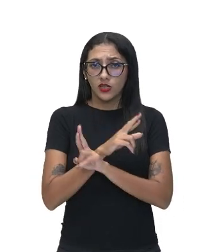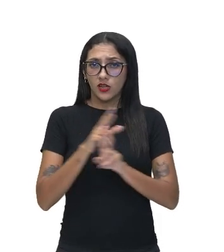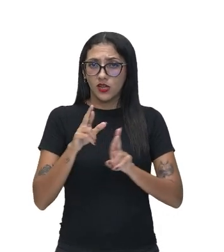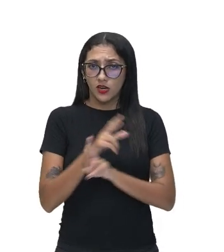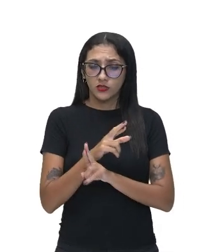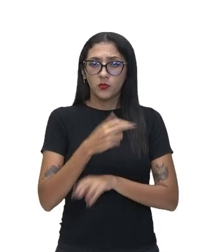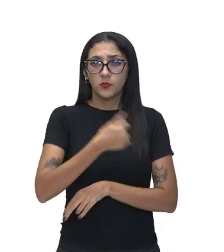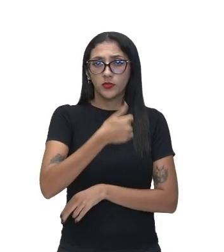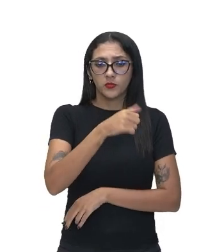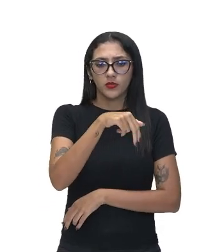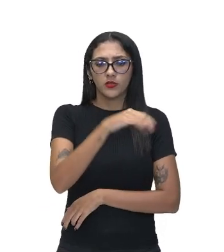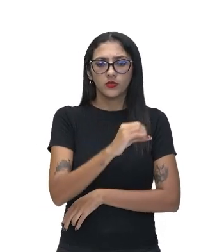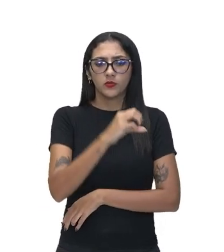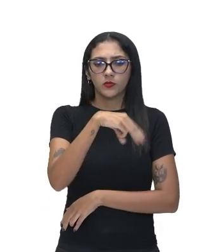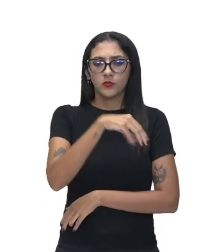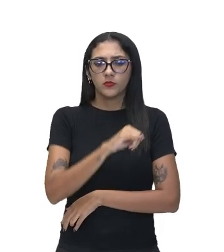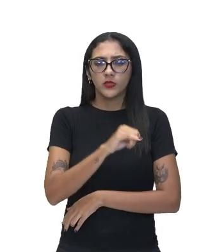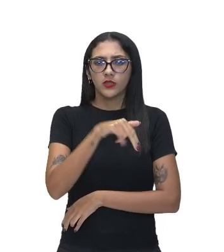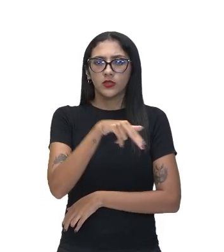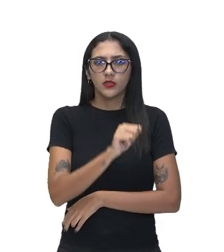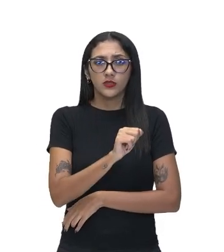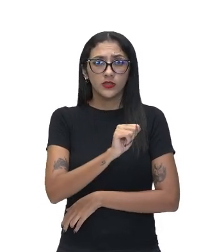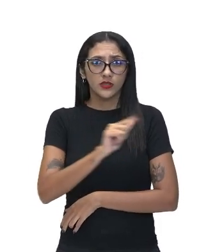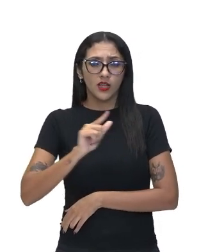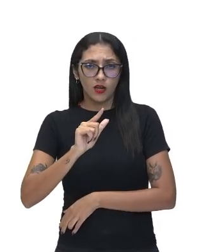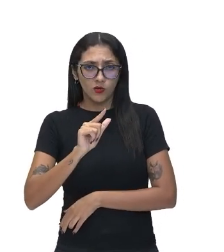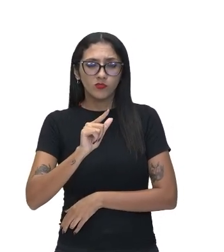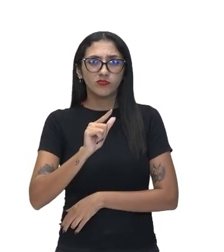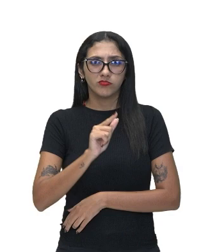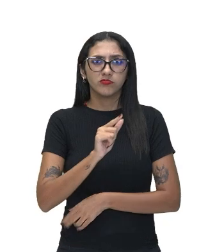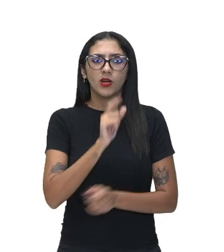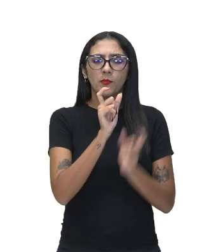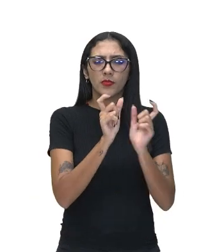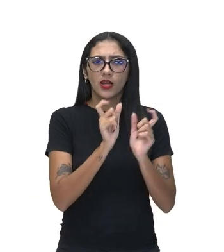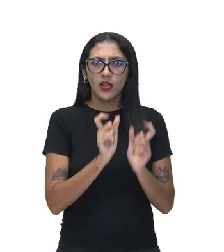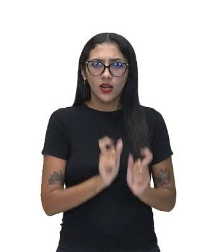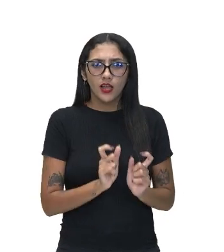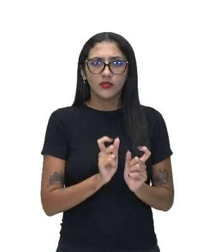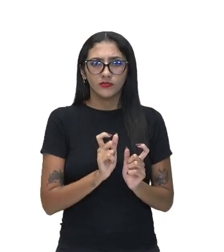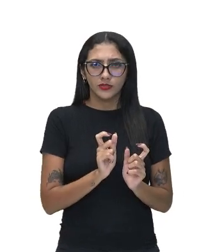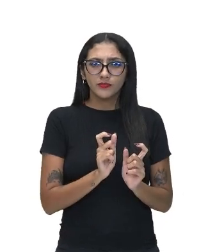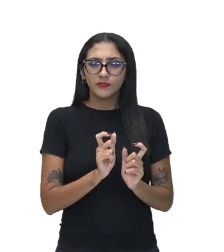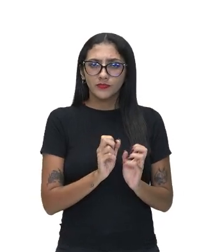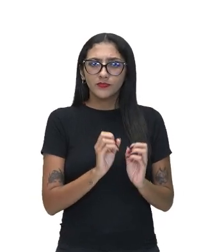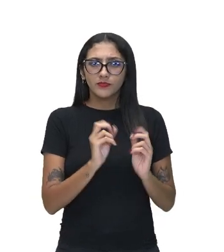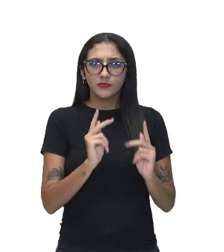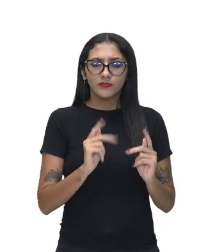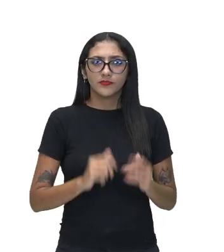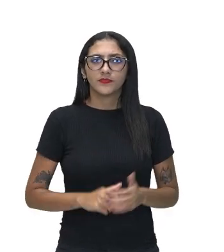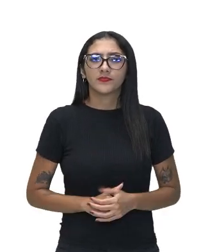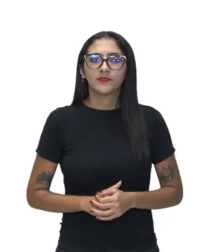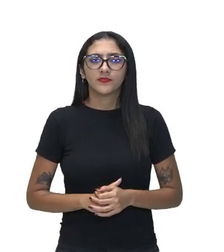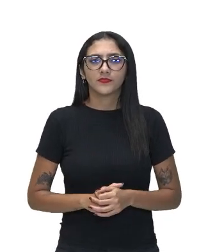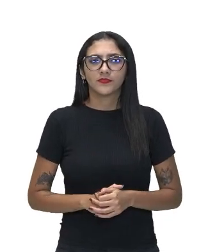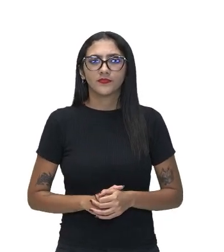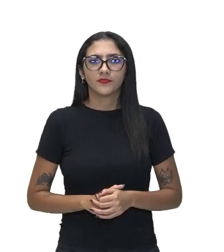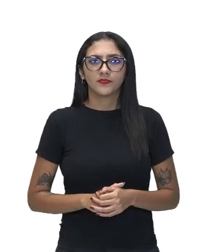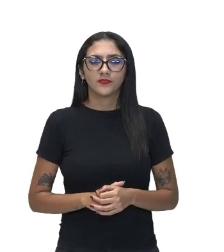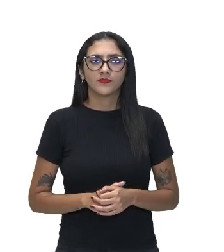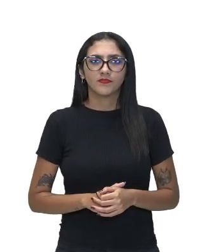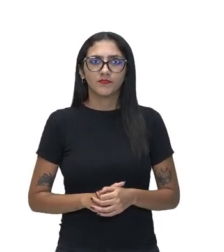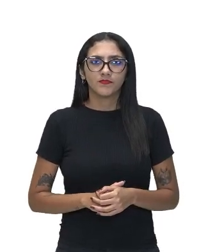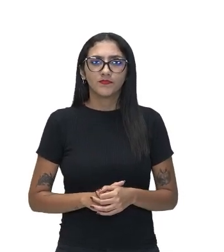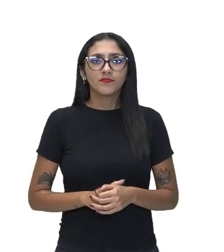Que é exatamente uma relação entre palavras, entre nomes e verbos, ok? Então, a